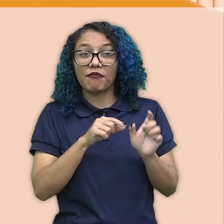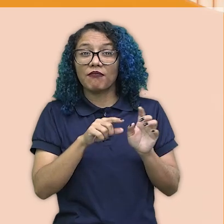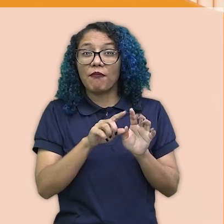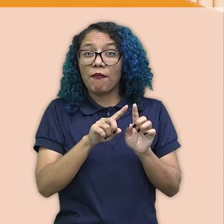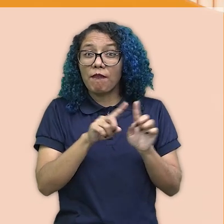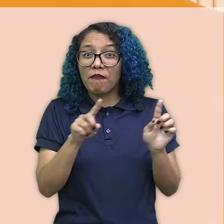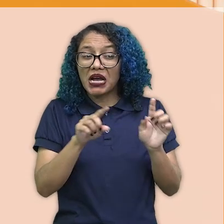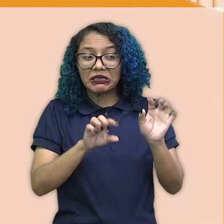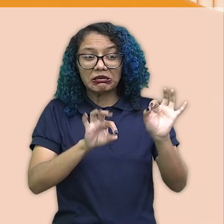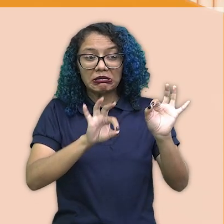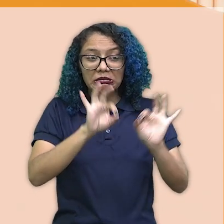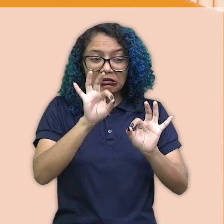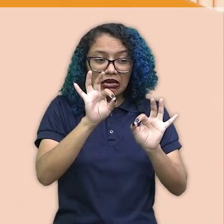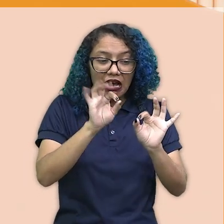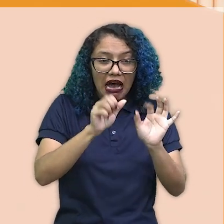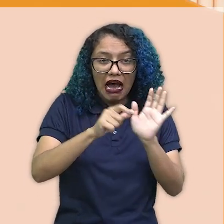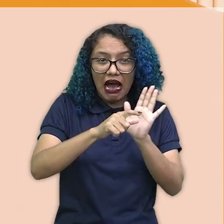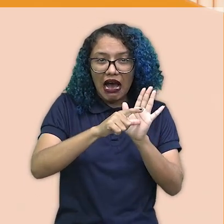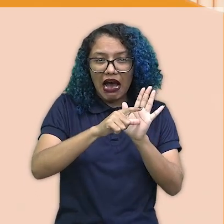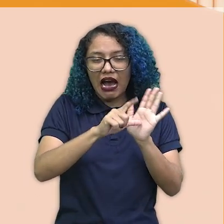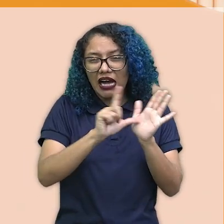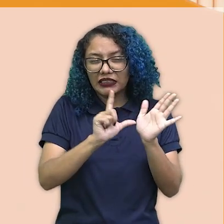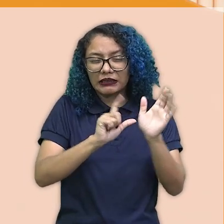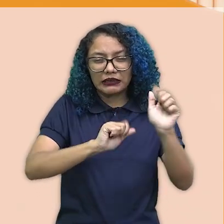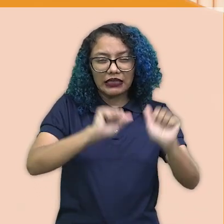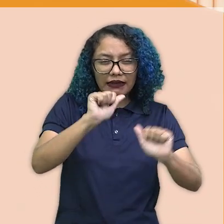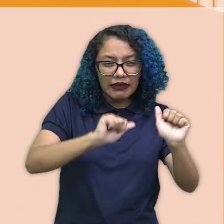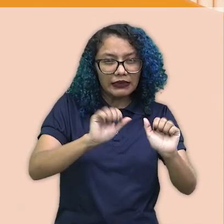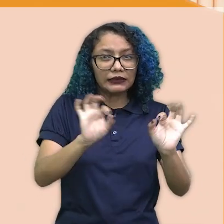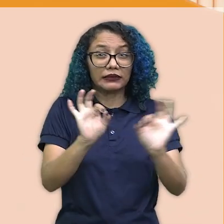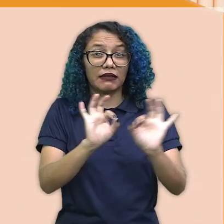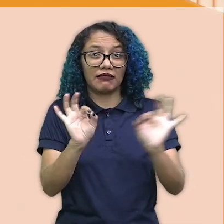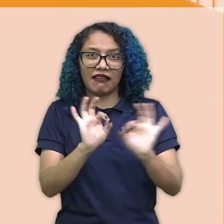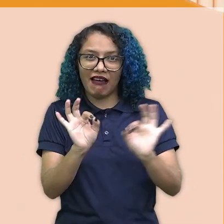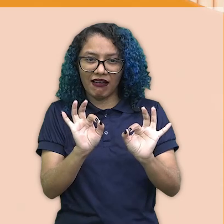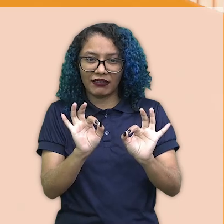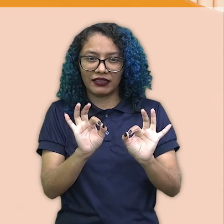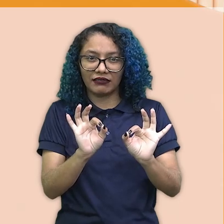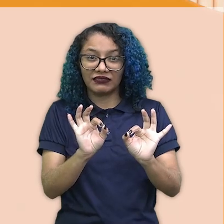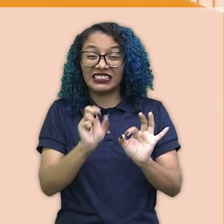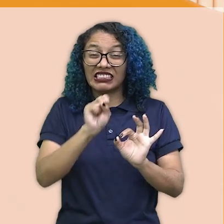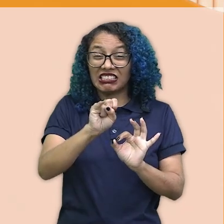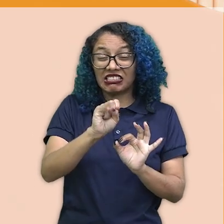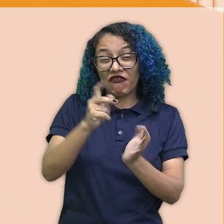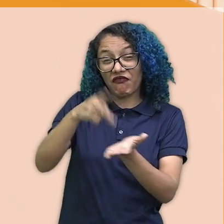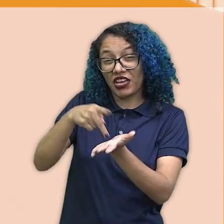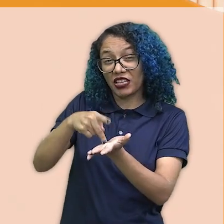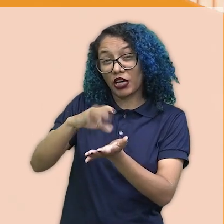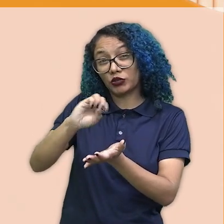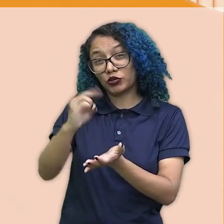sem analisar criticamente se aquilo é uma verdade ou é uma